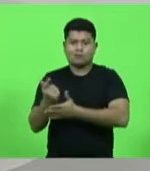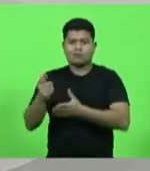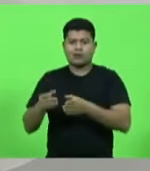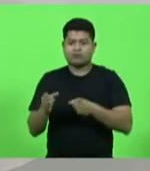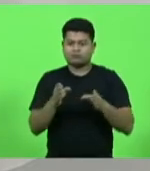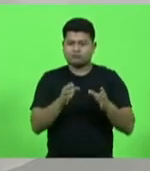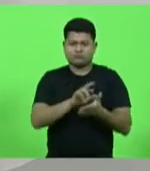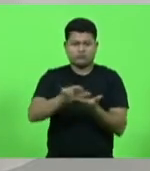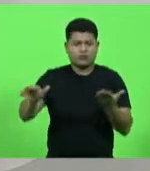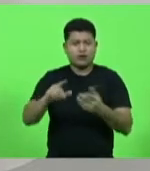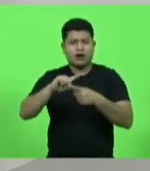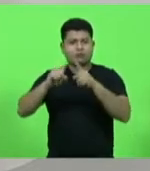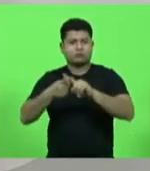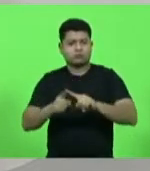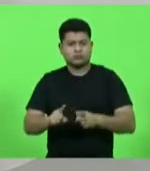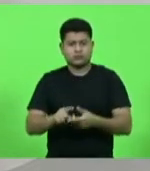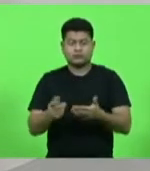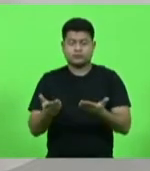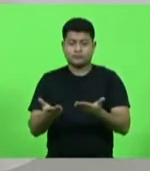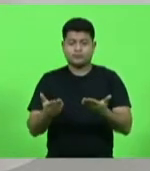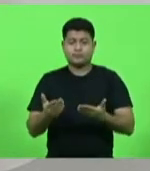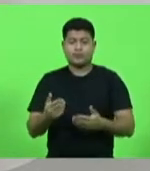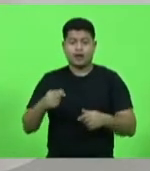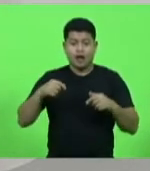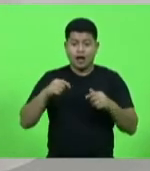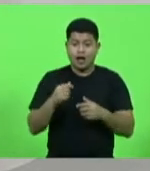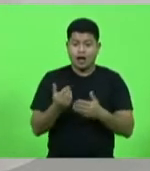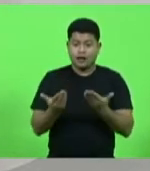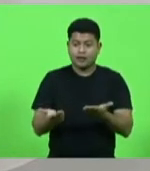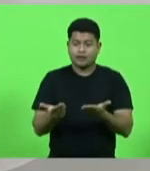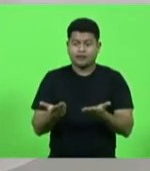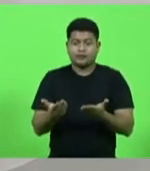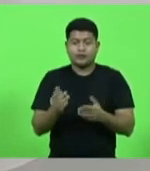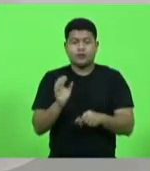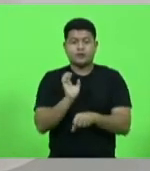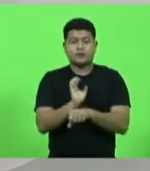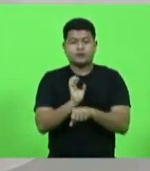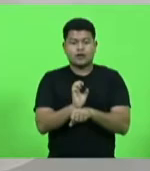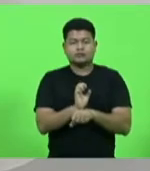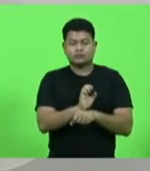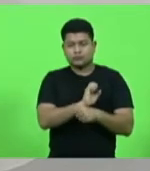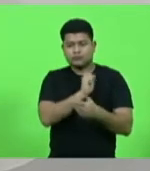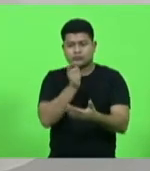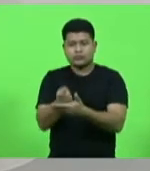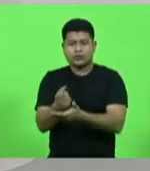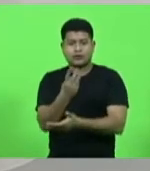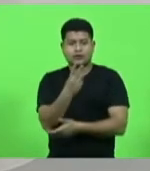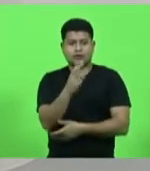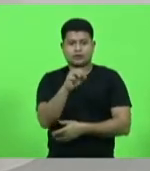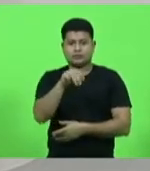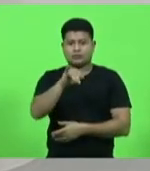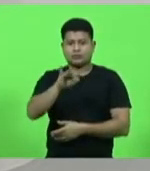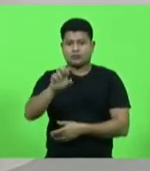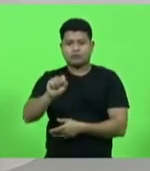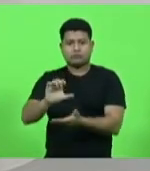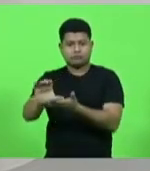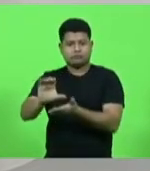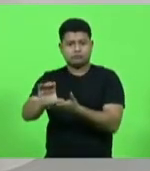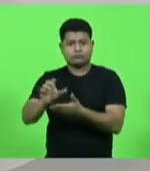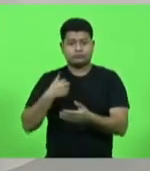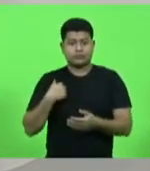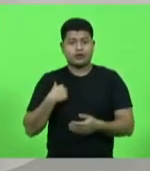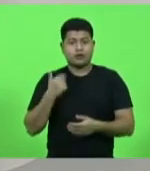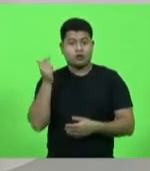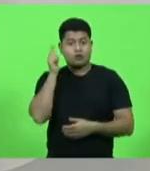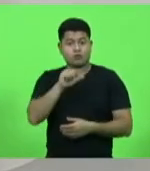milhões. Mas eu advogo também, junto contigo, com os nossos colegas, que possam auxiliar na obtenção de